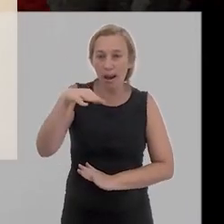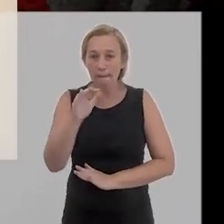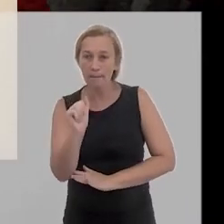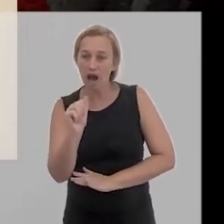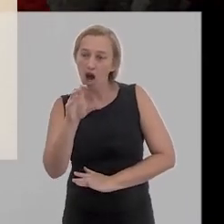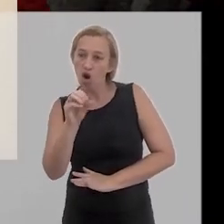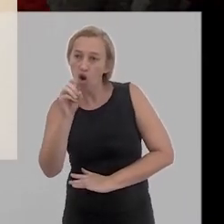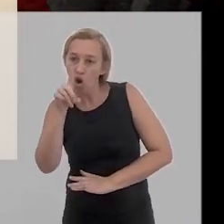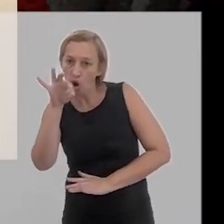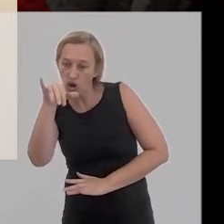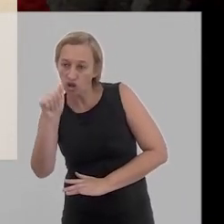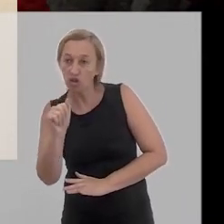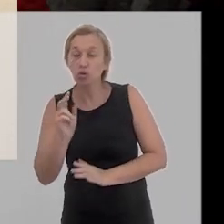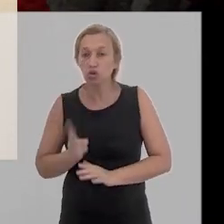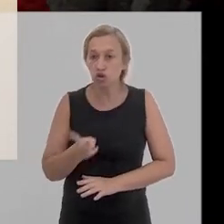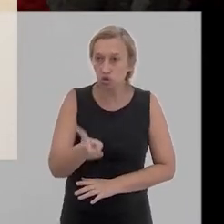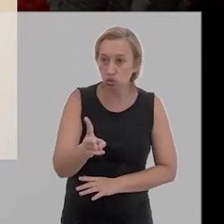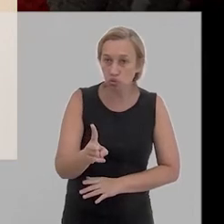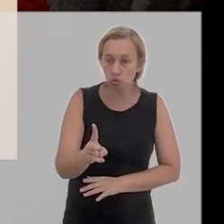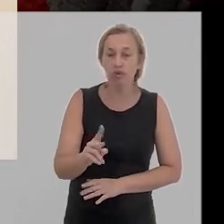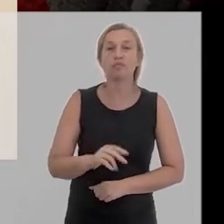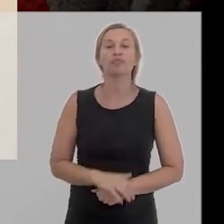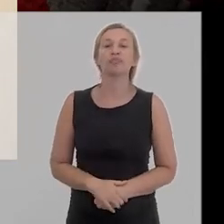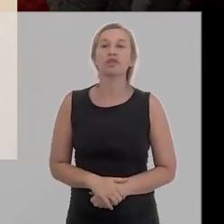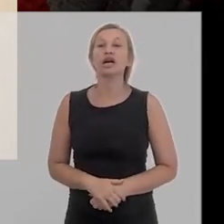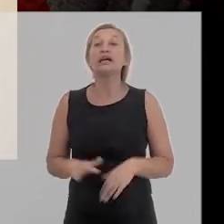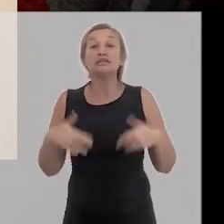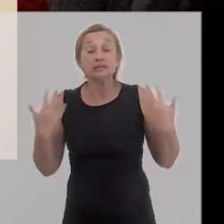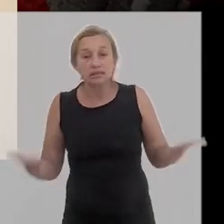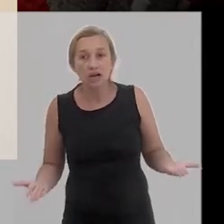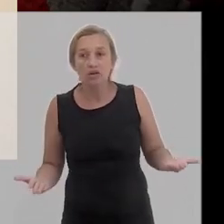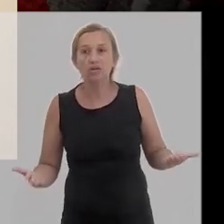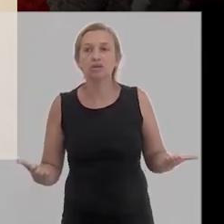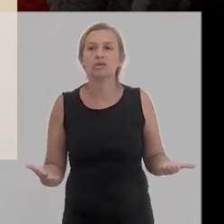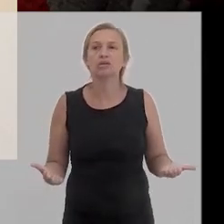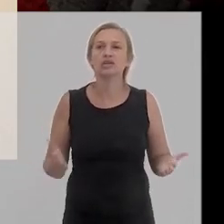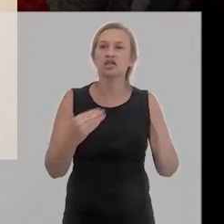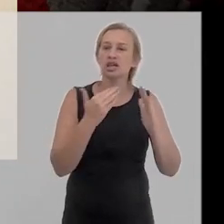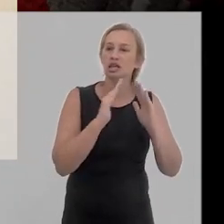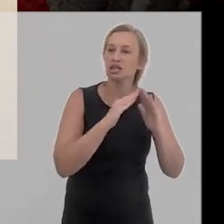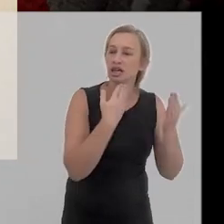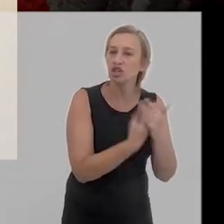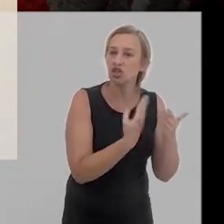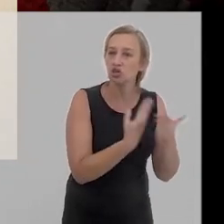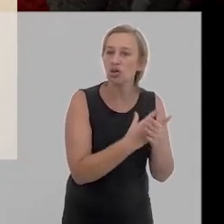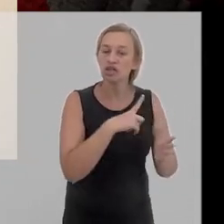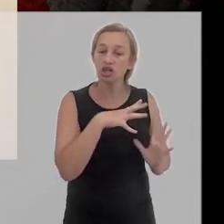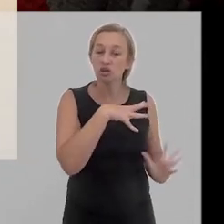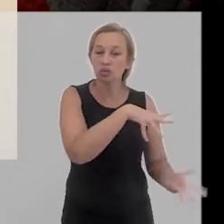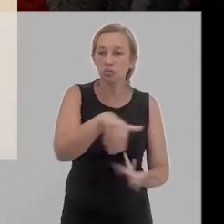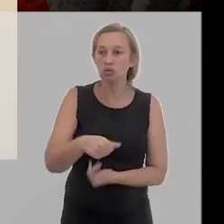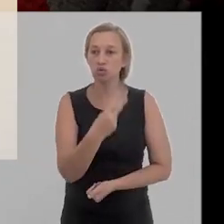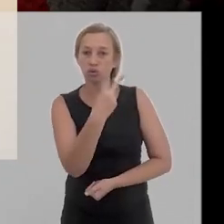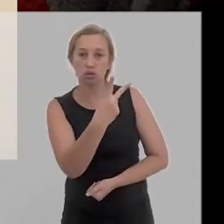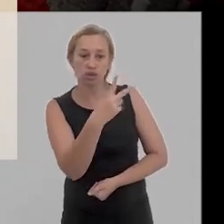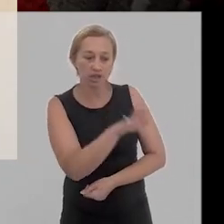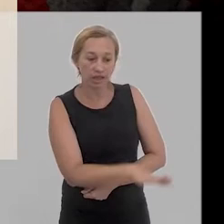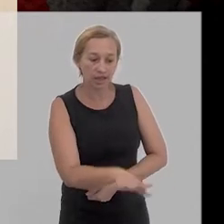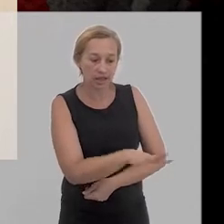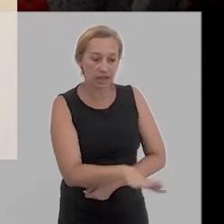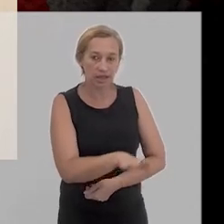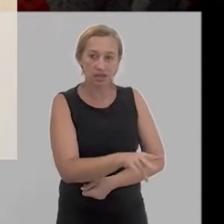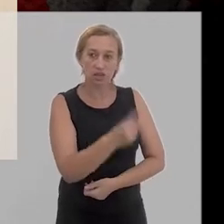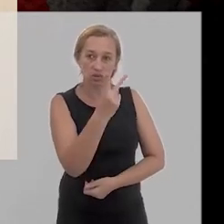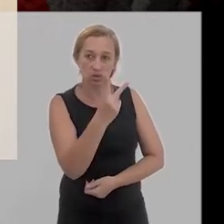farmacológicas, elas continuam valendo, e muito. Então, a gente, na escola, a gente sabe que tem dois mundos, né? Tem as